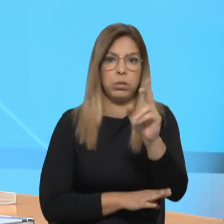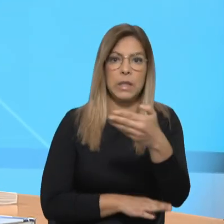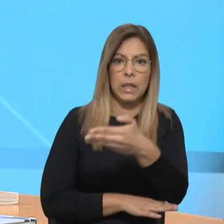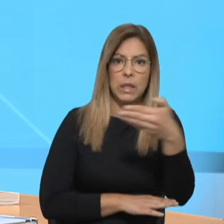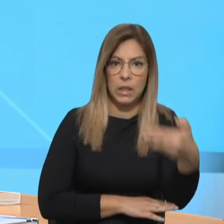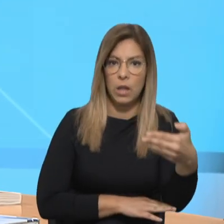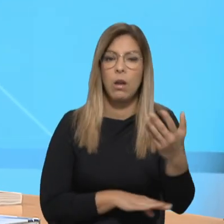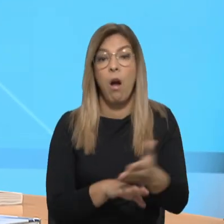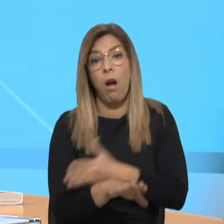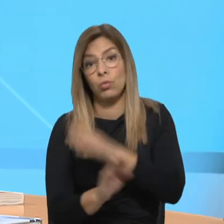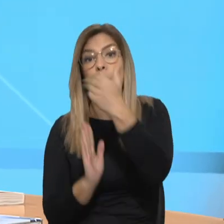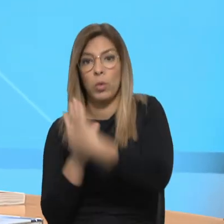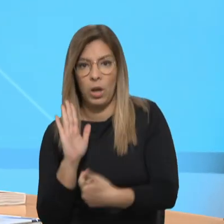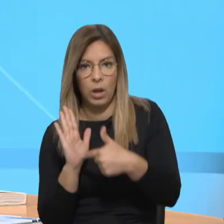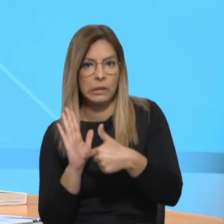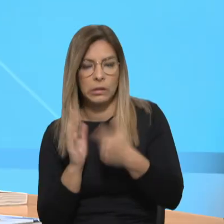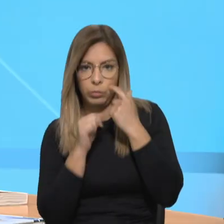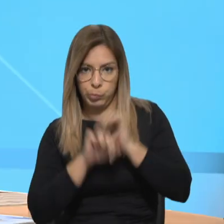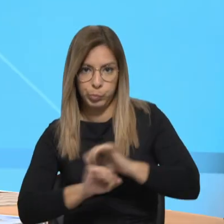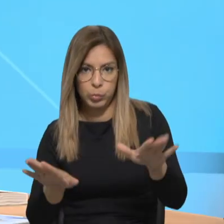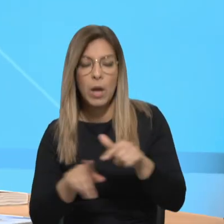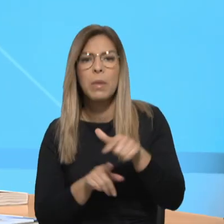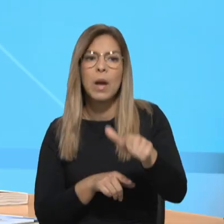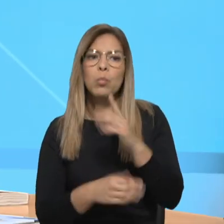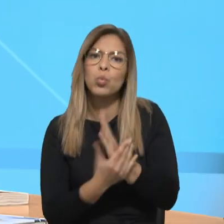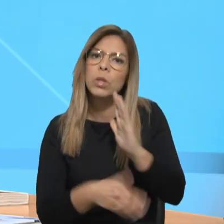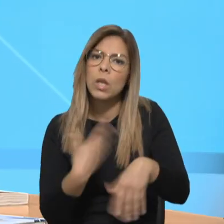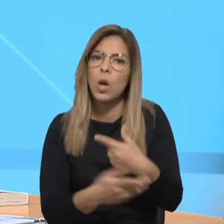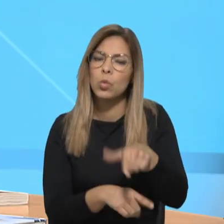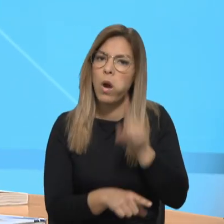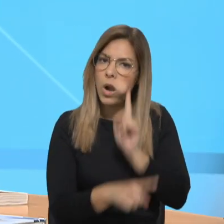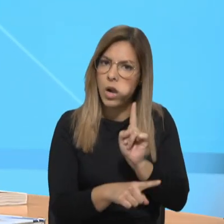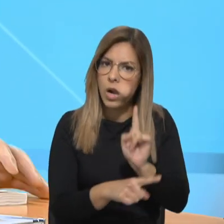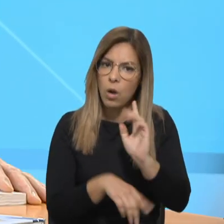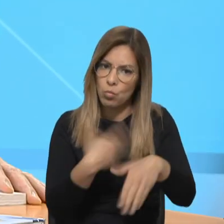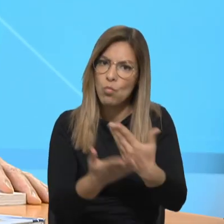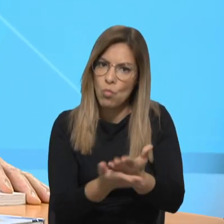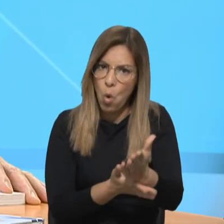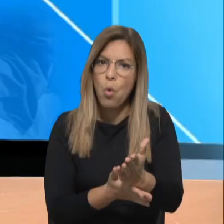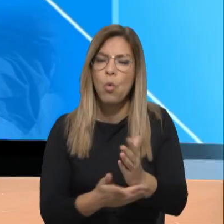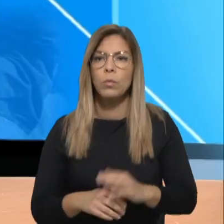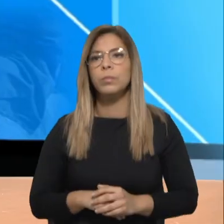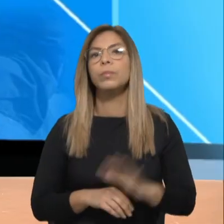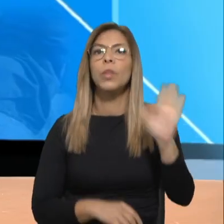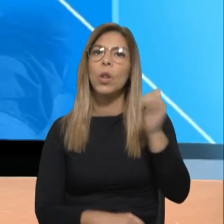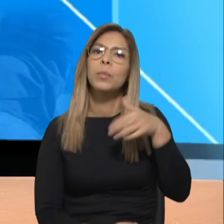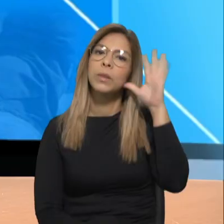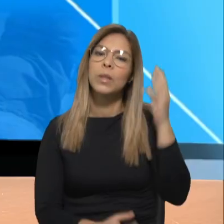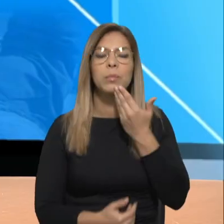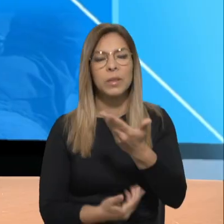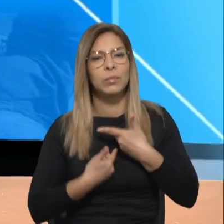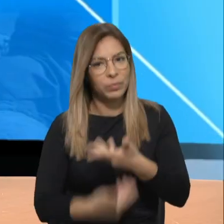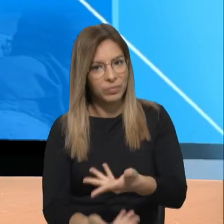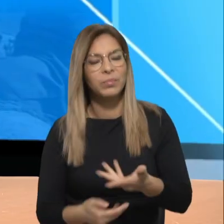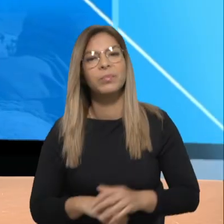desse comunicado. Quer isto dizer que o processo continua em andamento? Boa tarde, muito obrigada pelo convite.